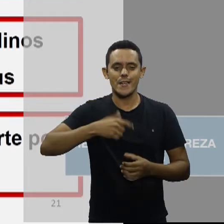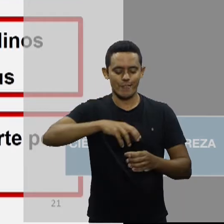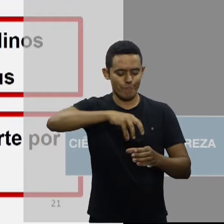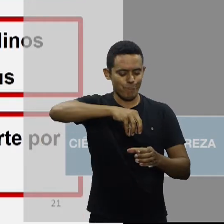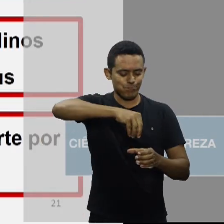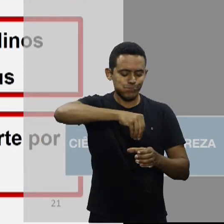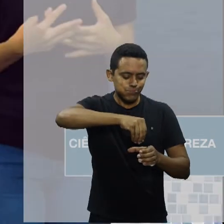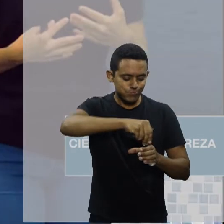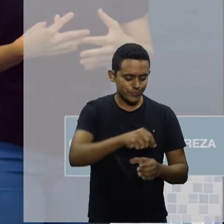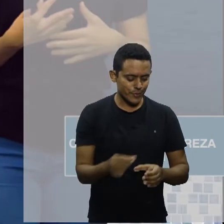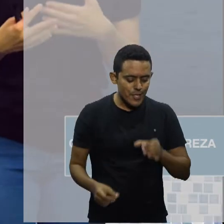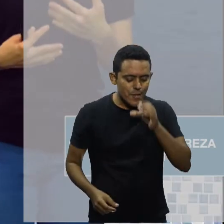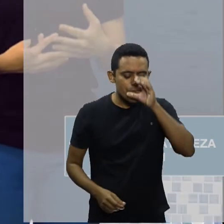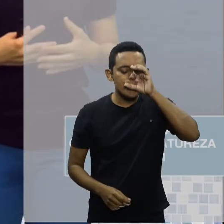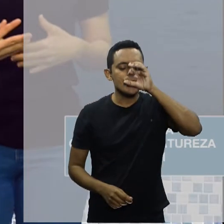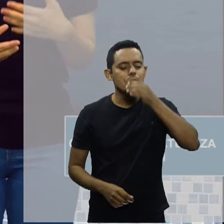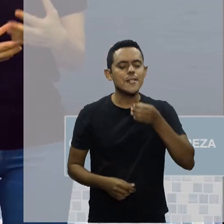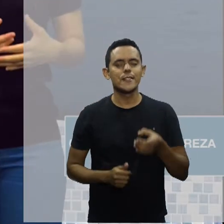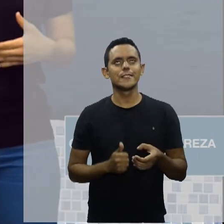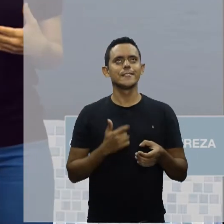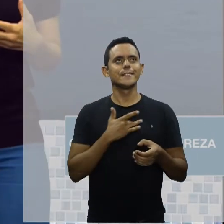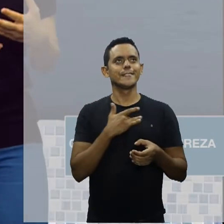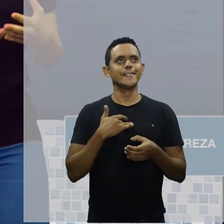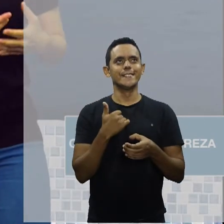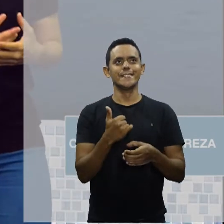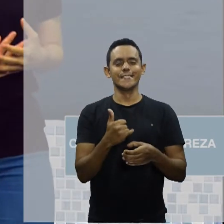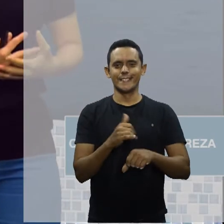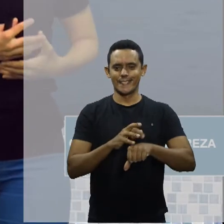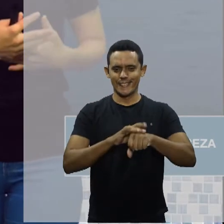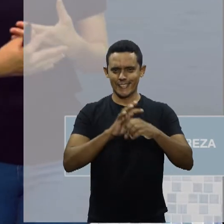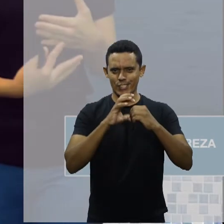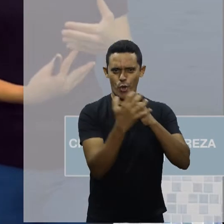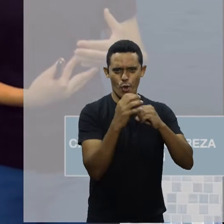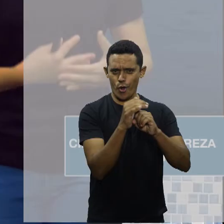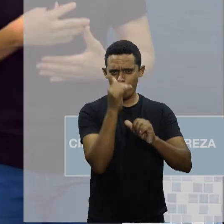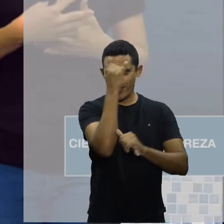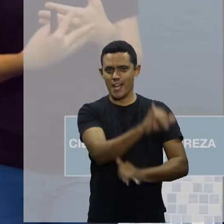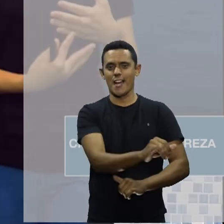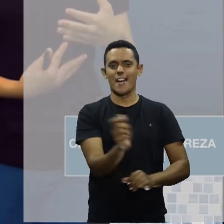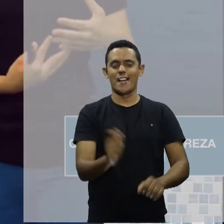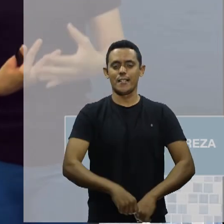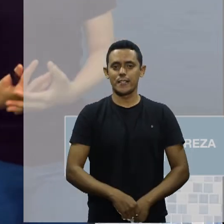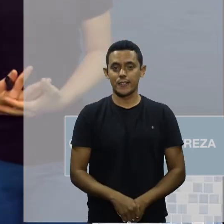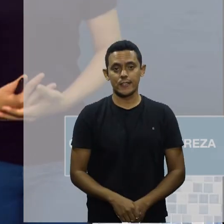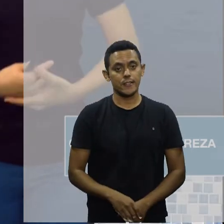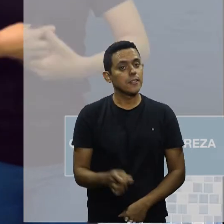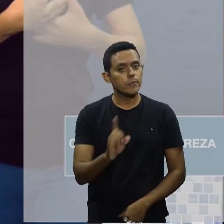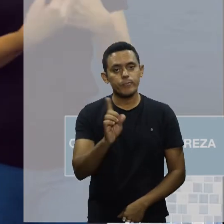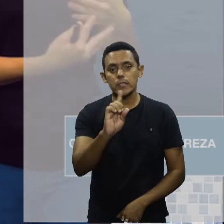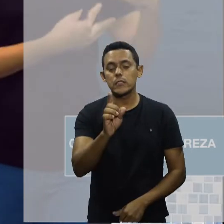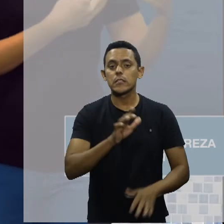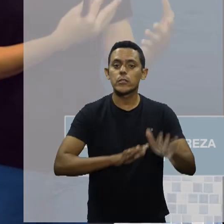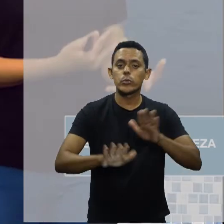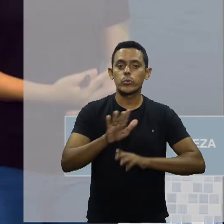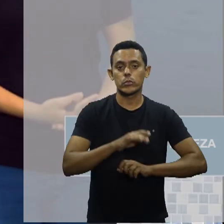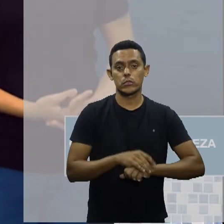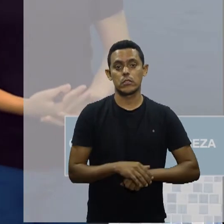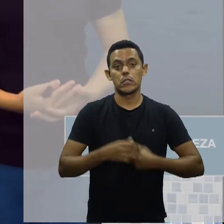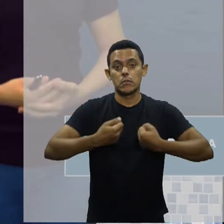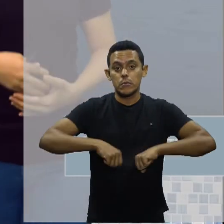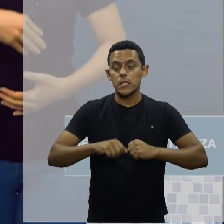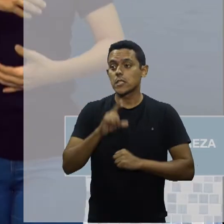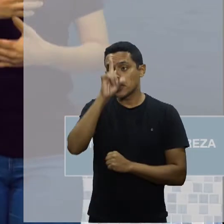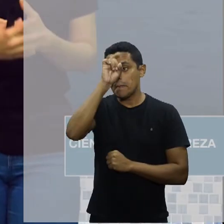tem nenhum alimento, nenhuma substância vai evitar a morte, né? O que evita a morte é a gente procurar o